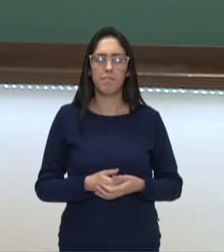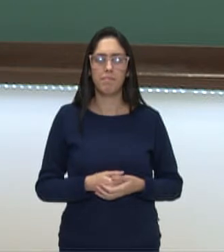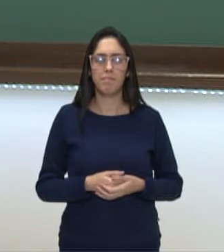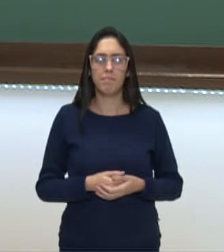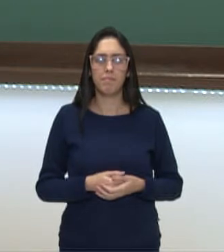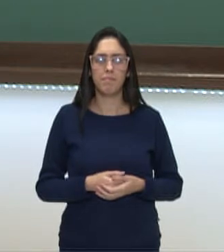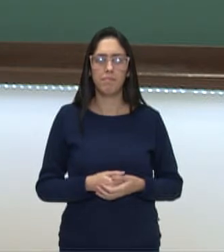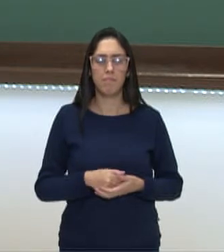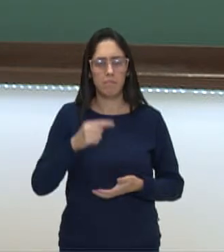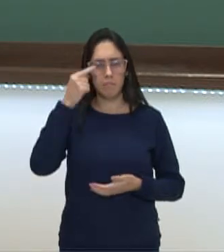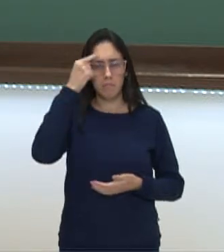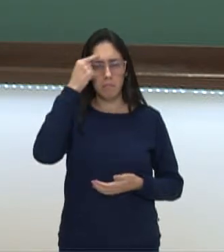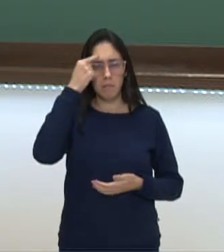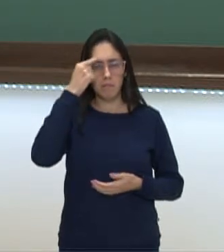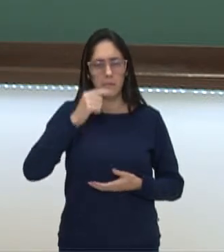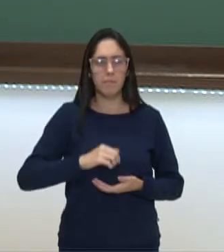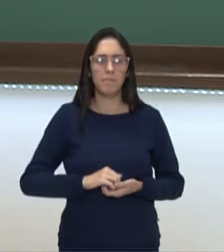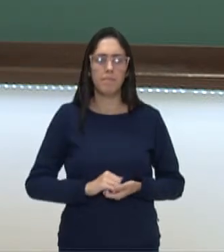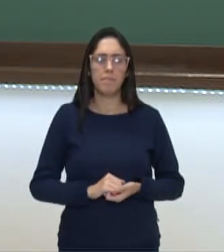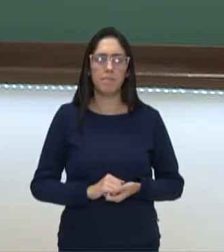A pensar.